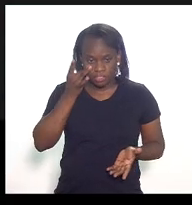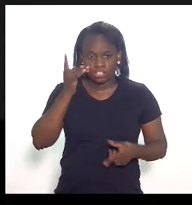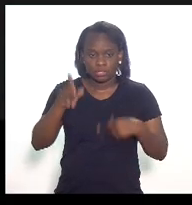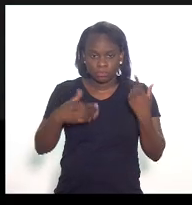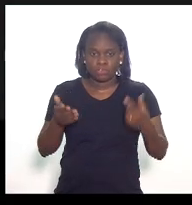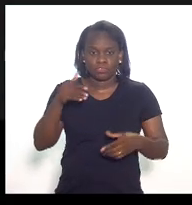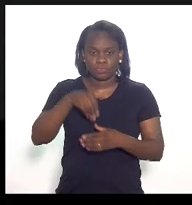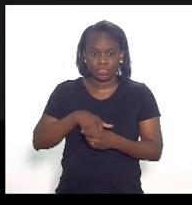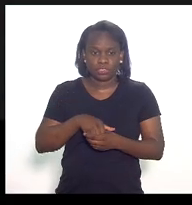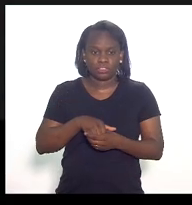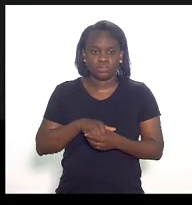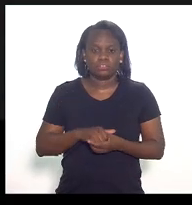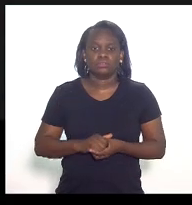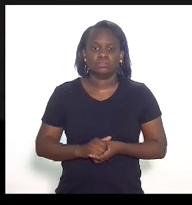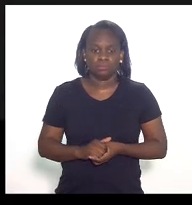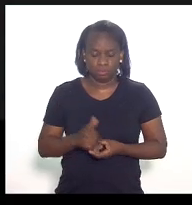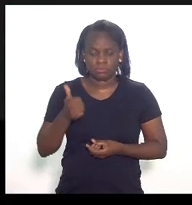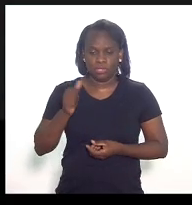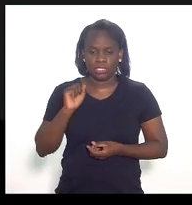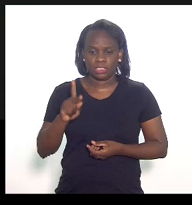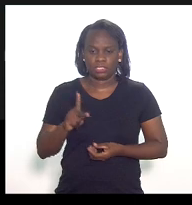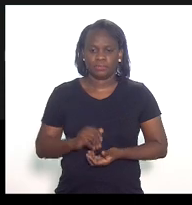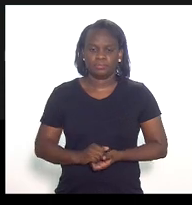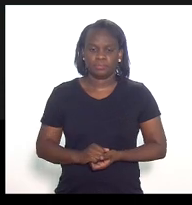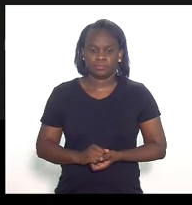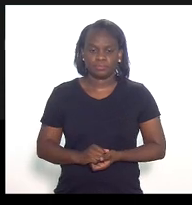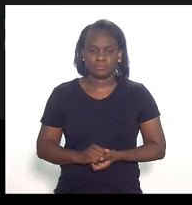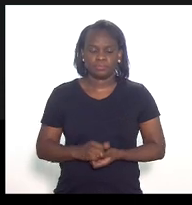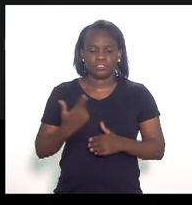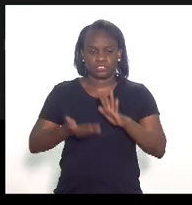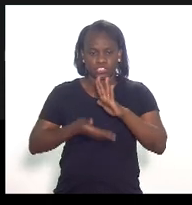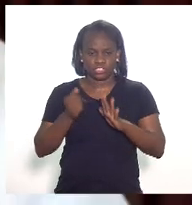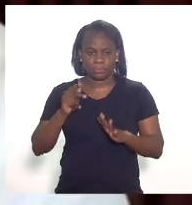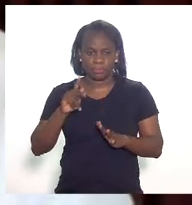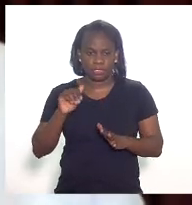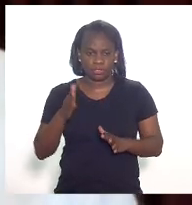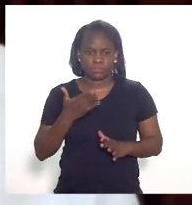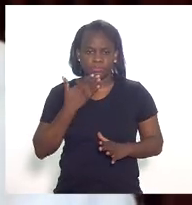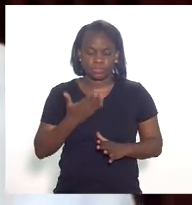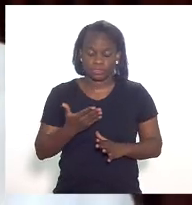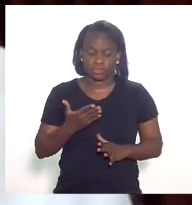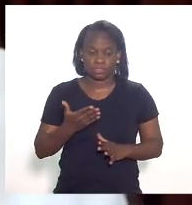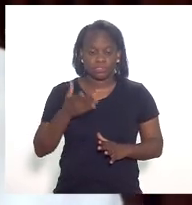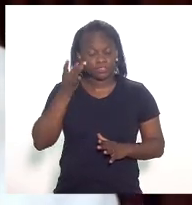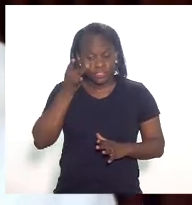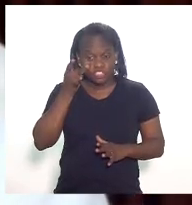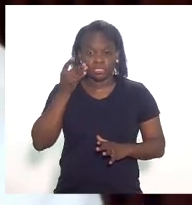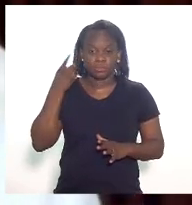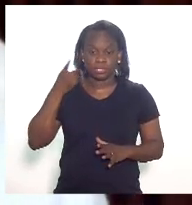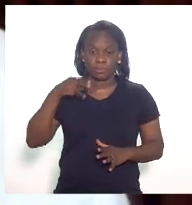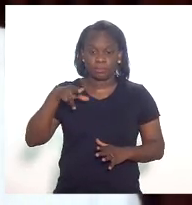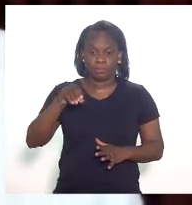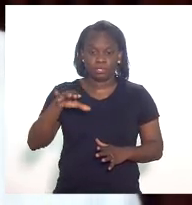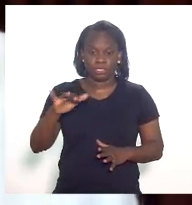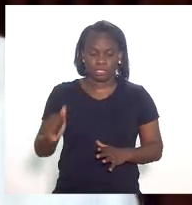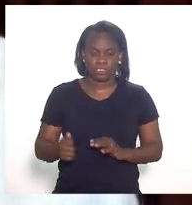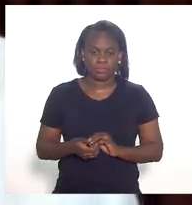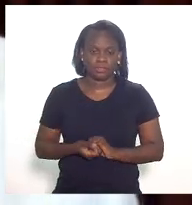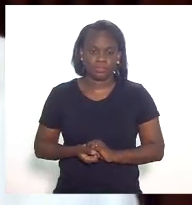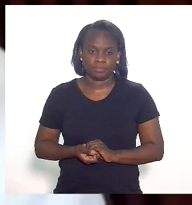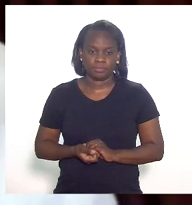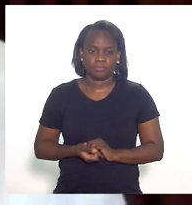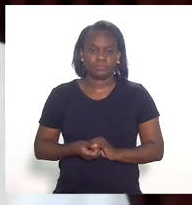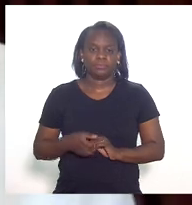voto separado. Ok, então retirar de pauta pedido de vistas, deputada Mônica Francisco.